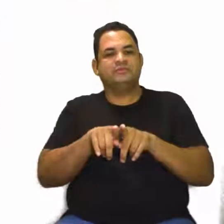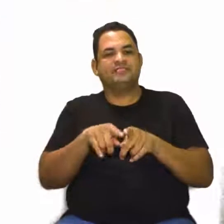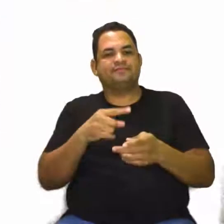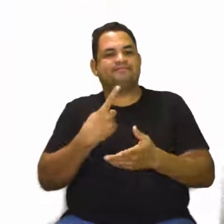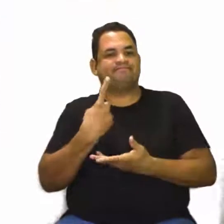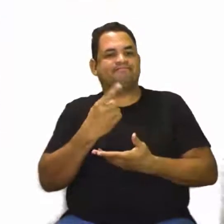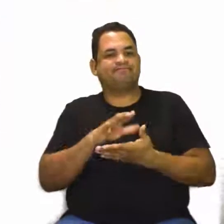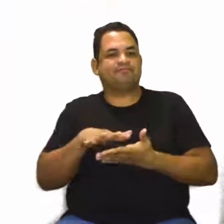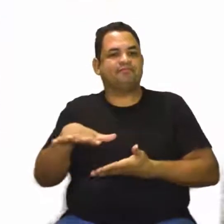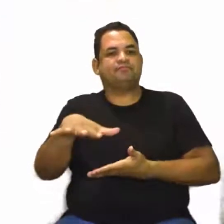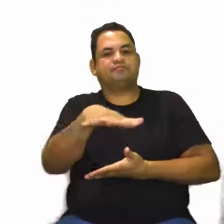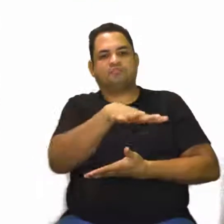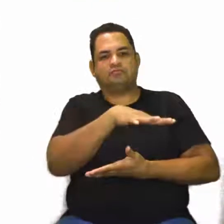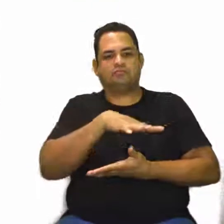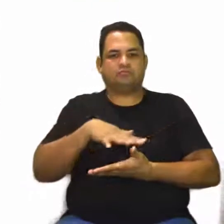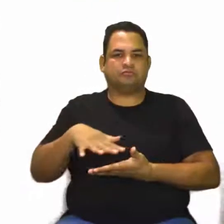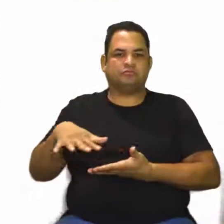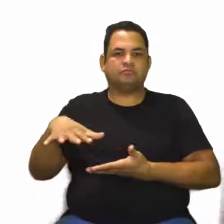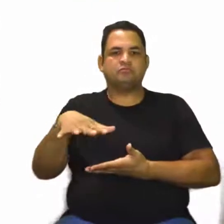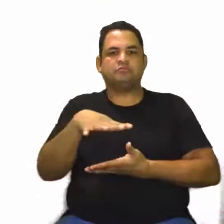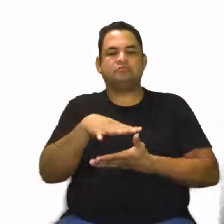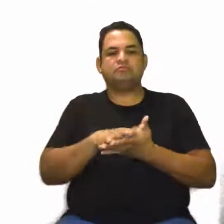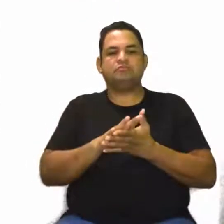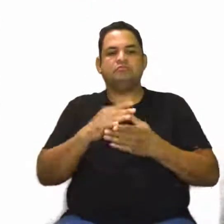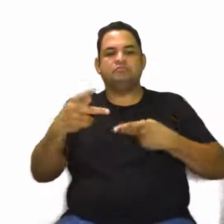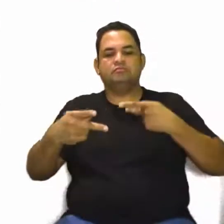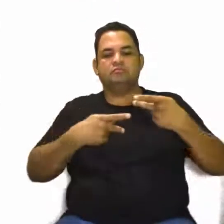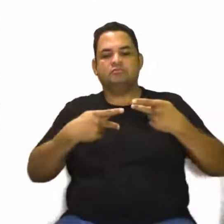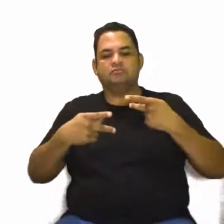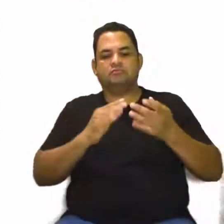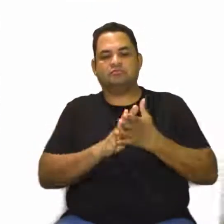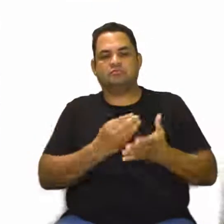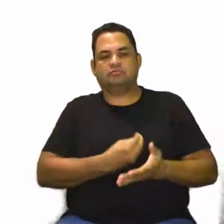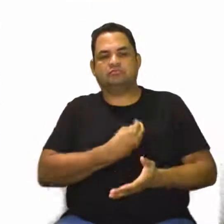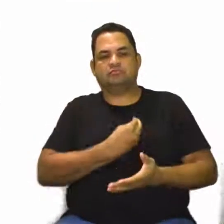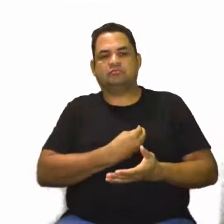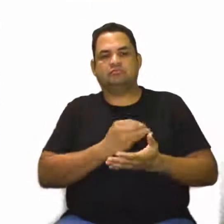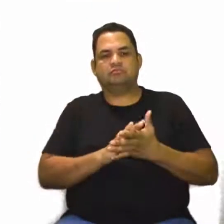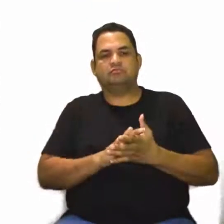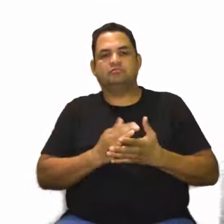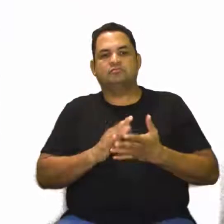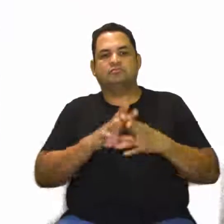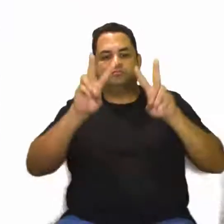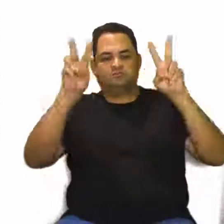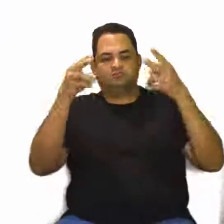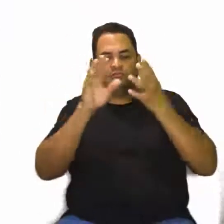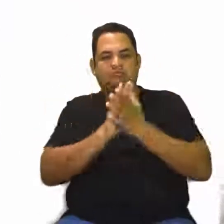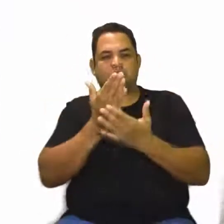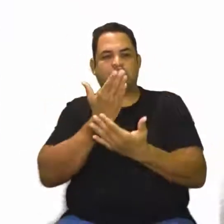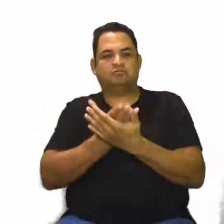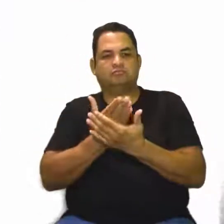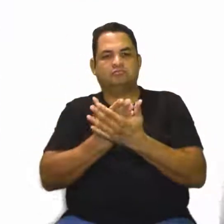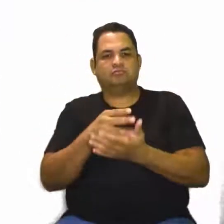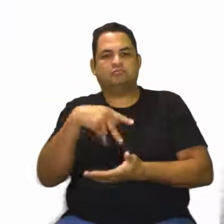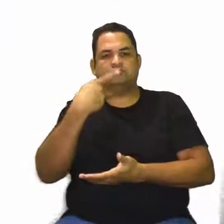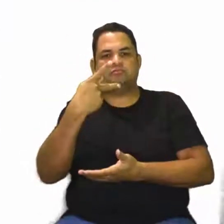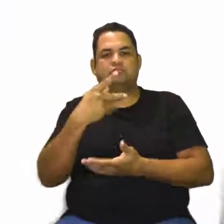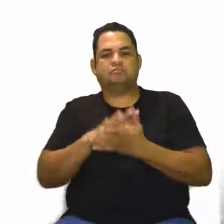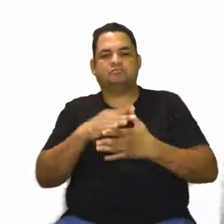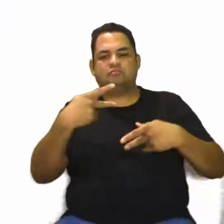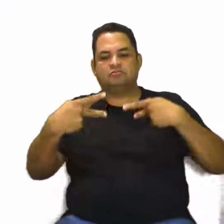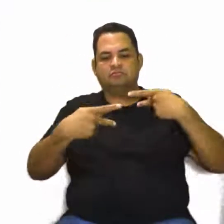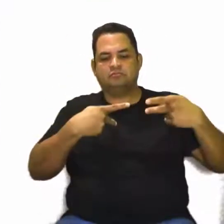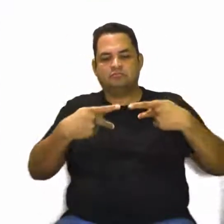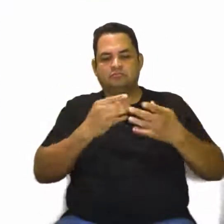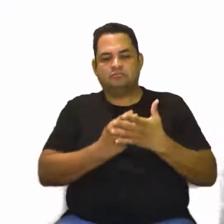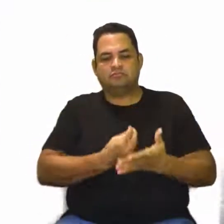as dimensões, né, relacionadas ao projeto de vida. Então, veja, o título da aula falou sobre projeto de